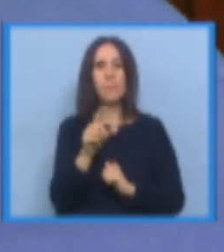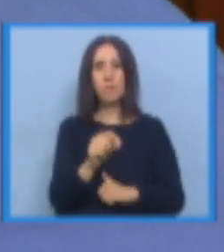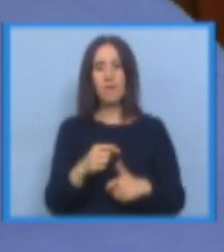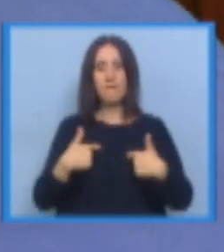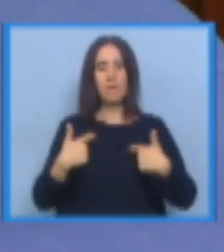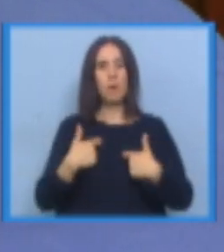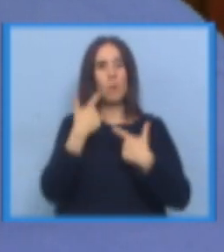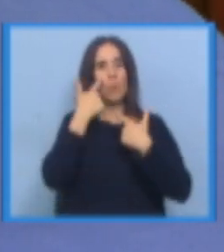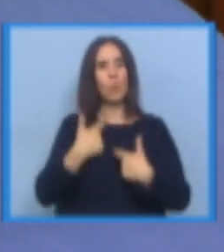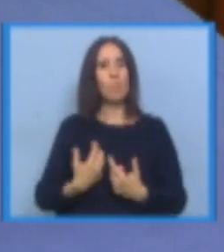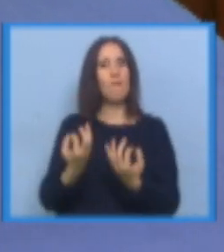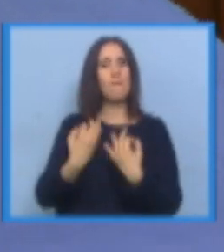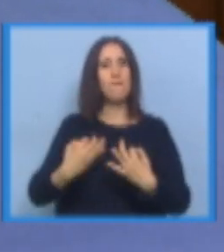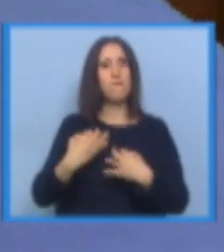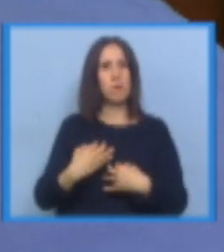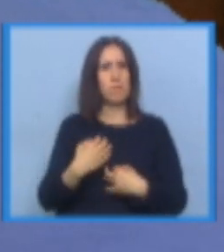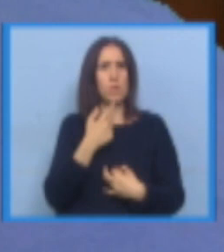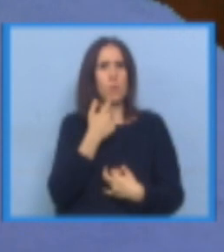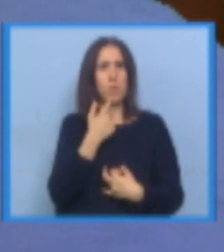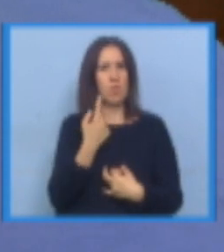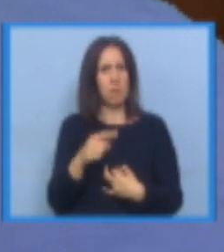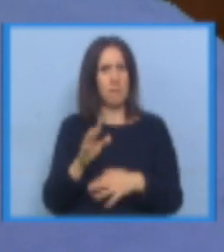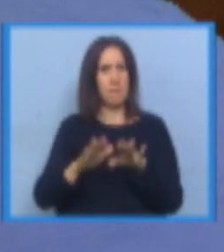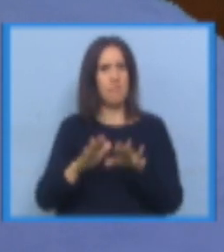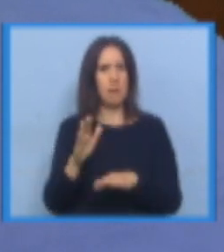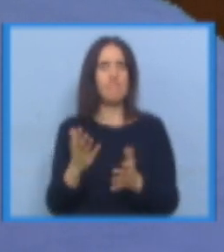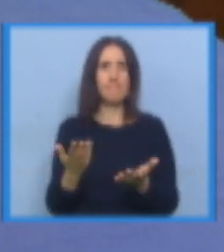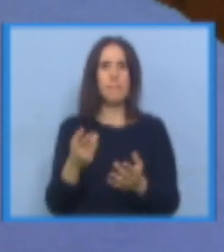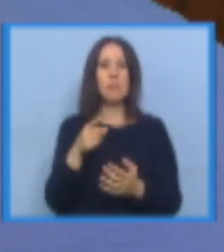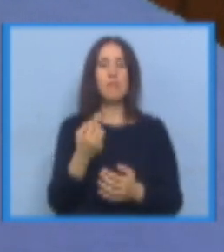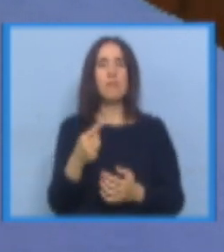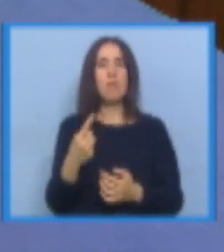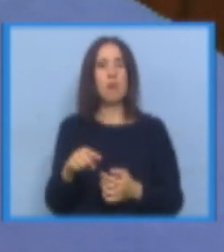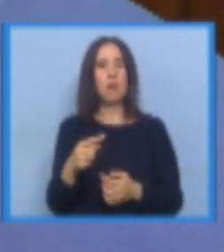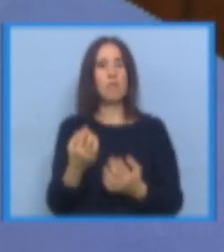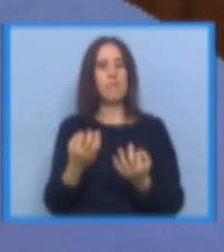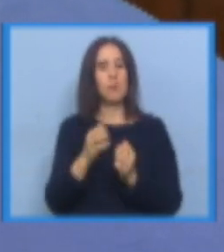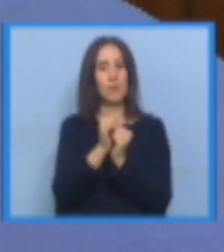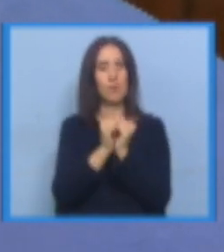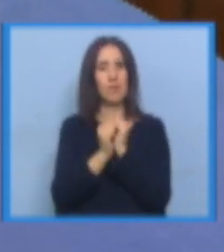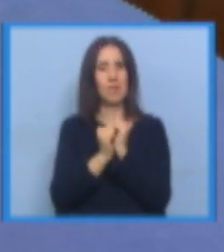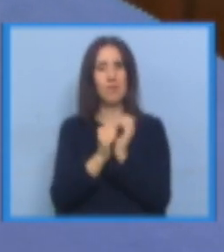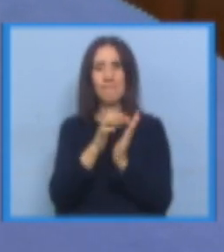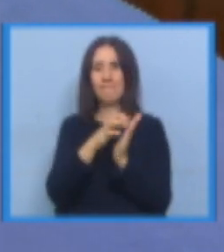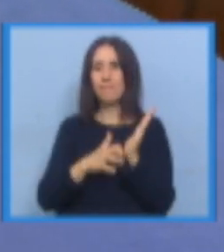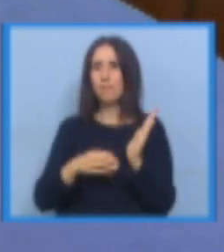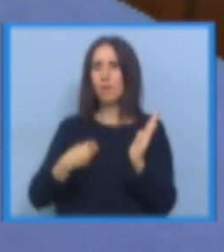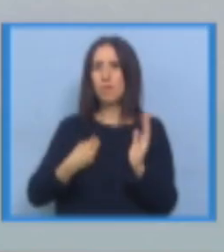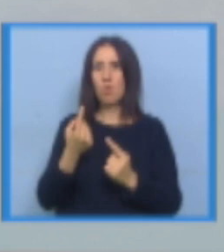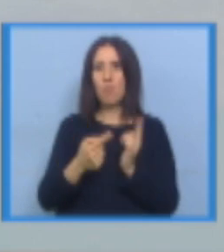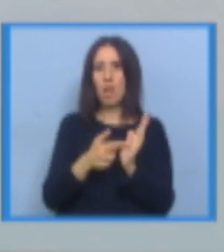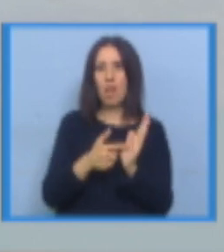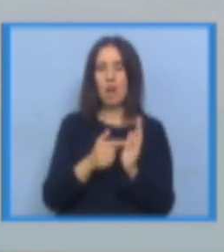próprio corpo, às vezes desmesurado, de uma forma desmesurada, e, portanto, há realmente o documento foca algumas preocupações que